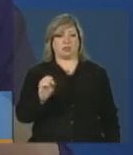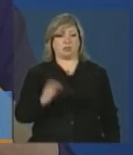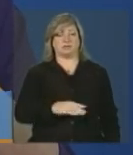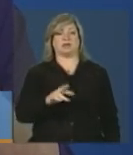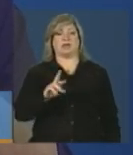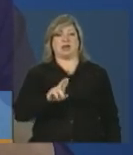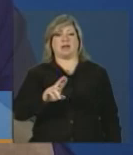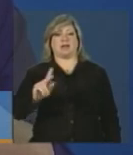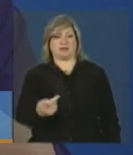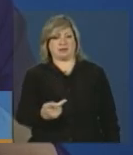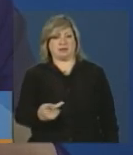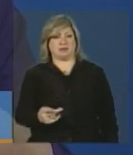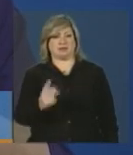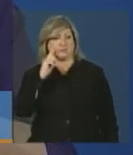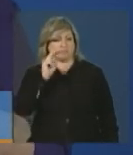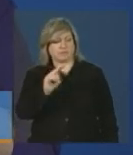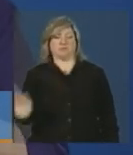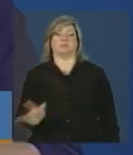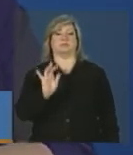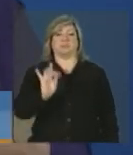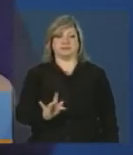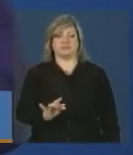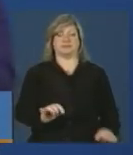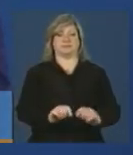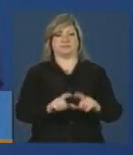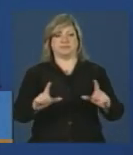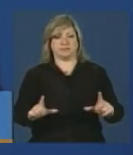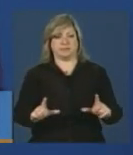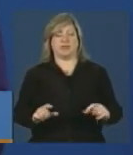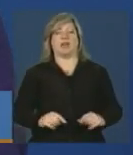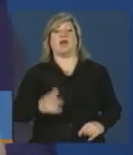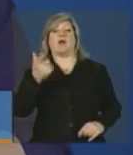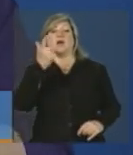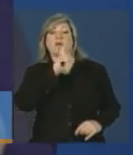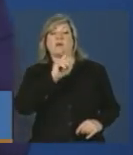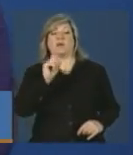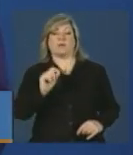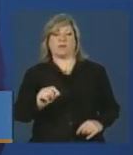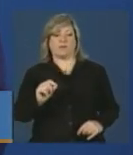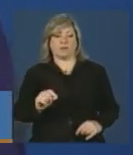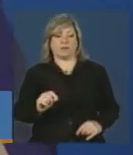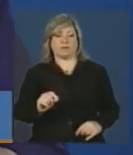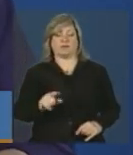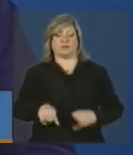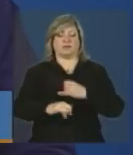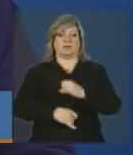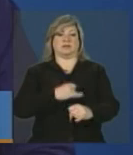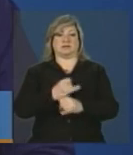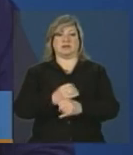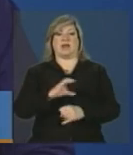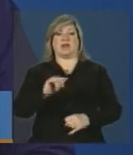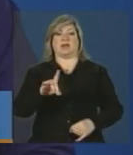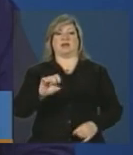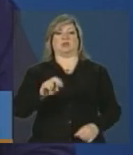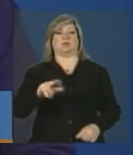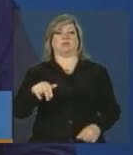clicar, ele vai ser levado automaticamente, de forma online, ao